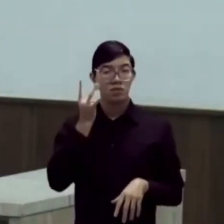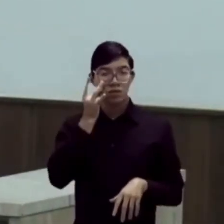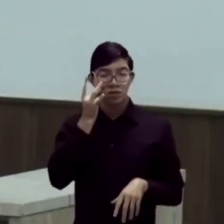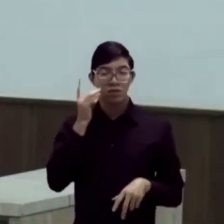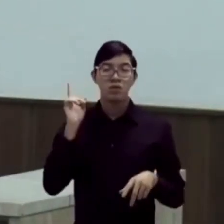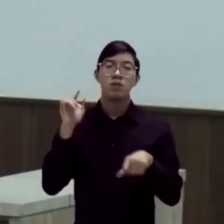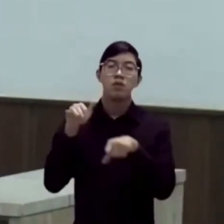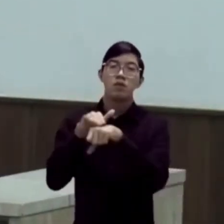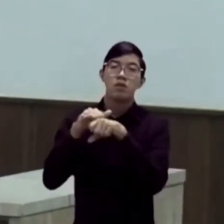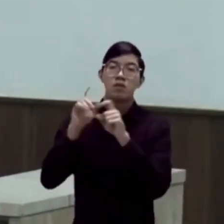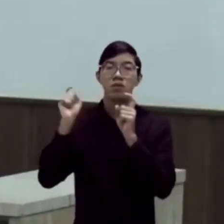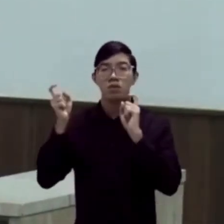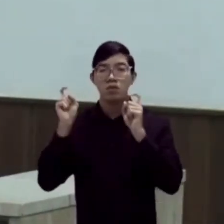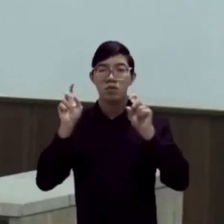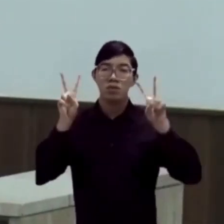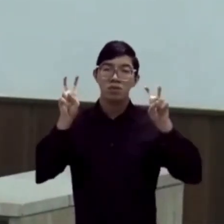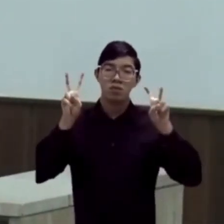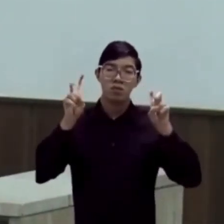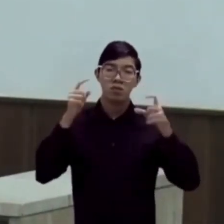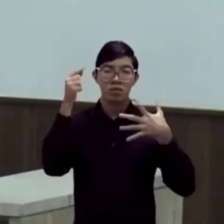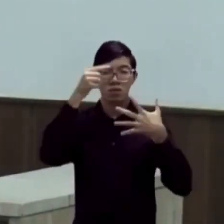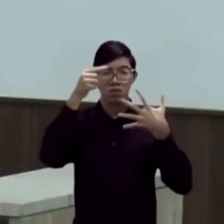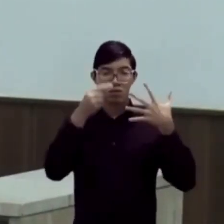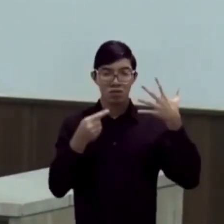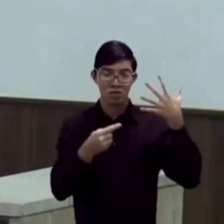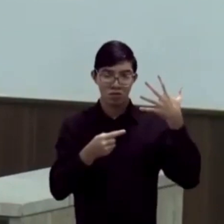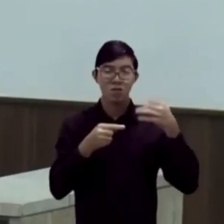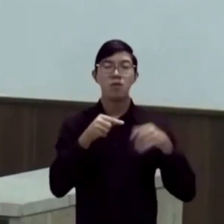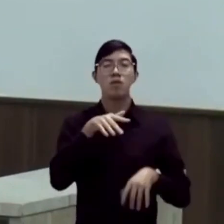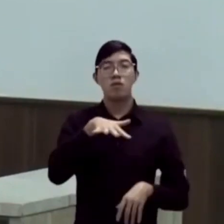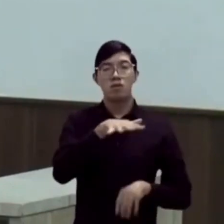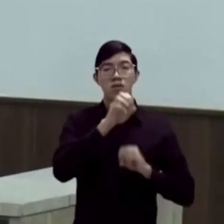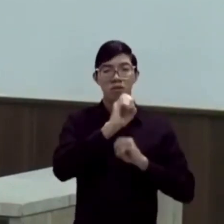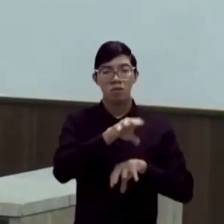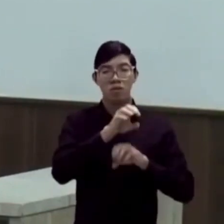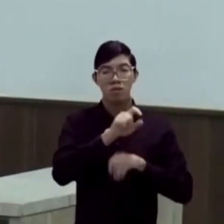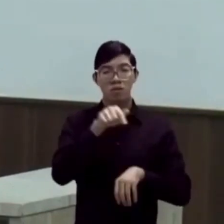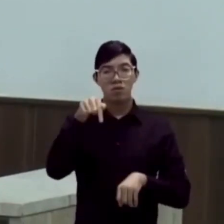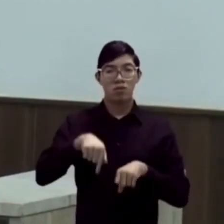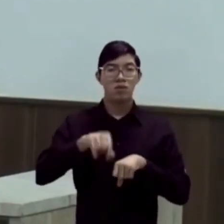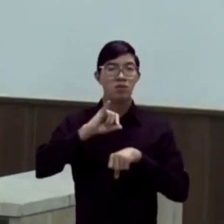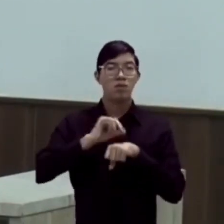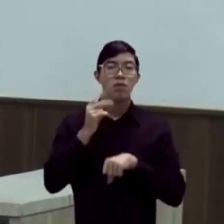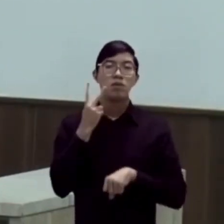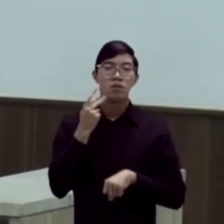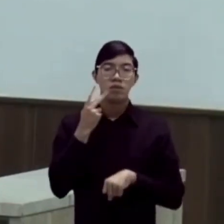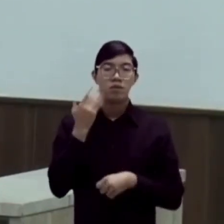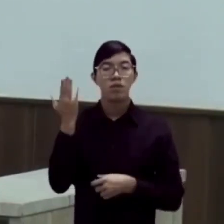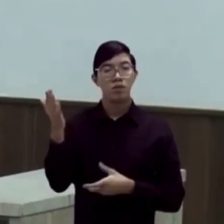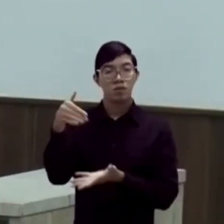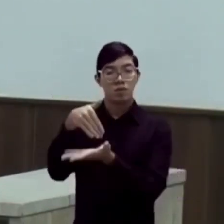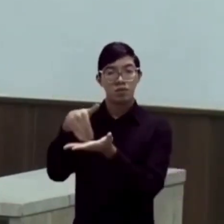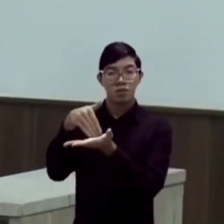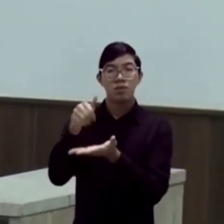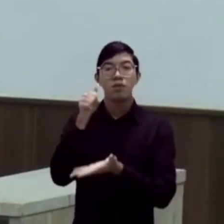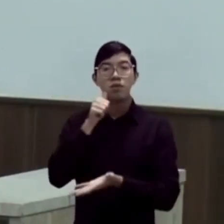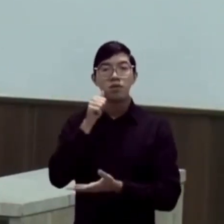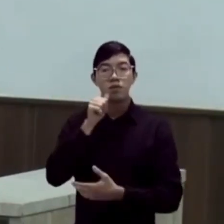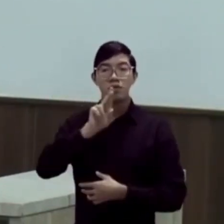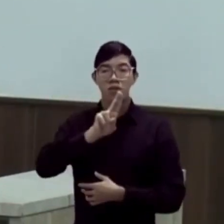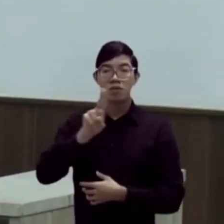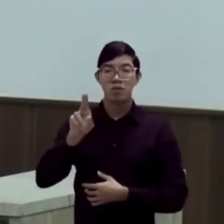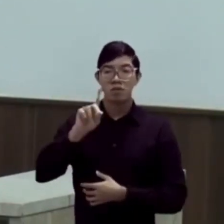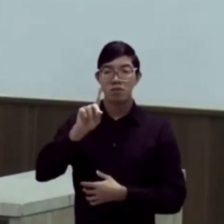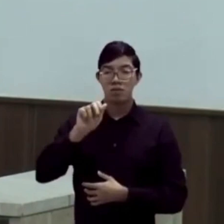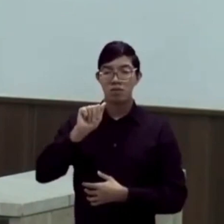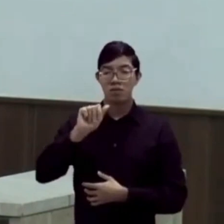assuntos referentes à educação aqui do município. E fui bem recebido pela secretária Dalila, e